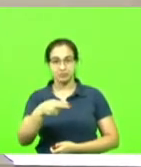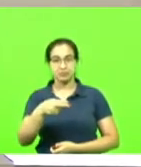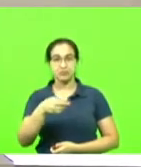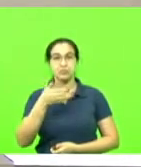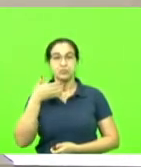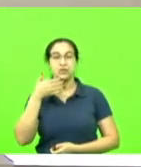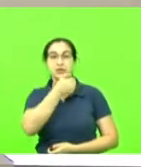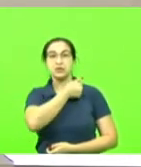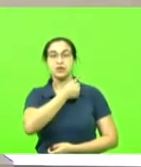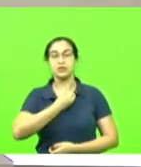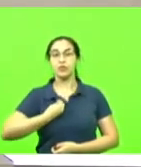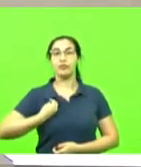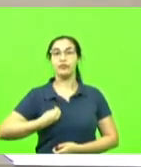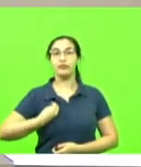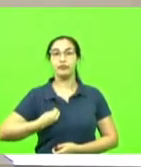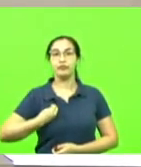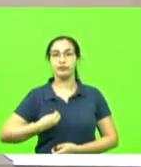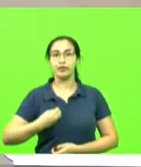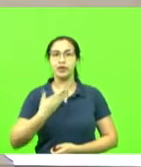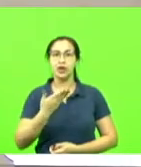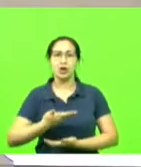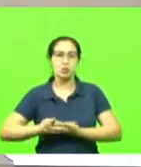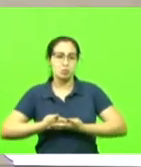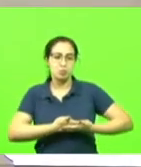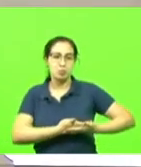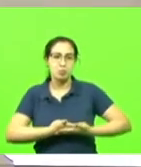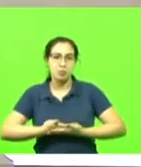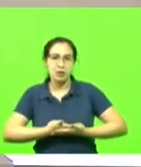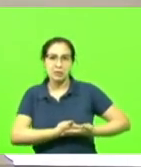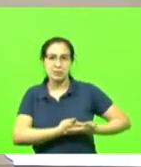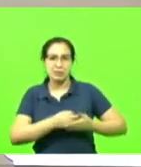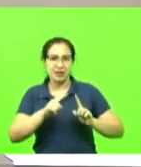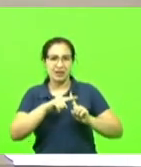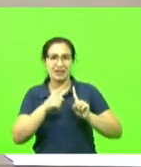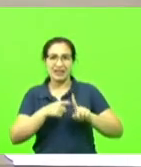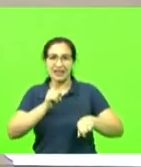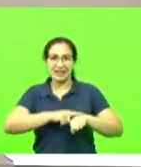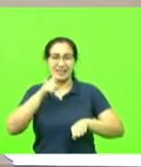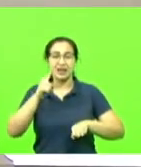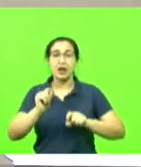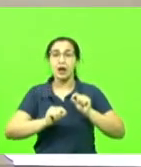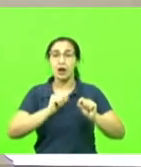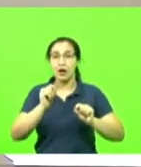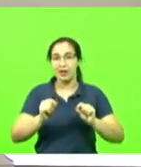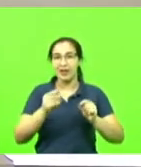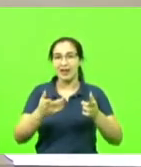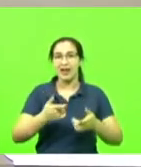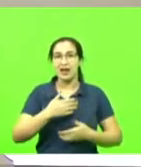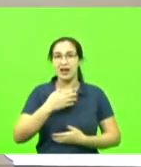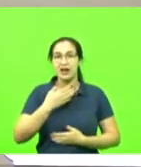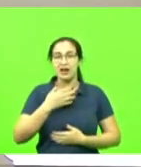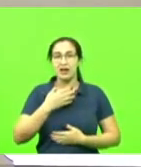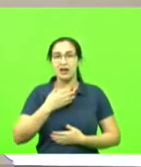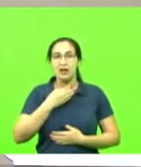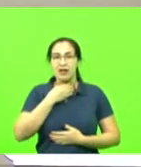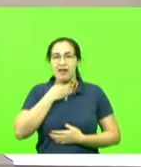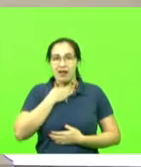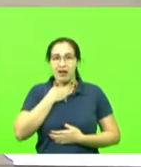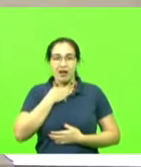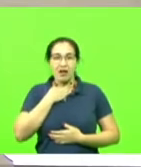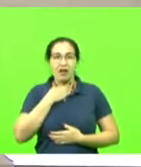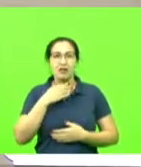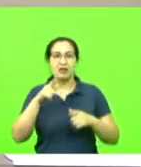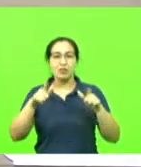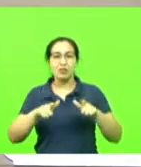salvo a vida de um recém-nascido que estava engasgado em Quatá, Lauro